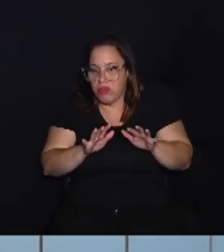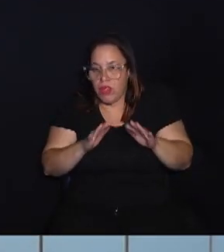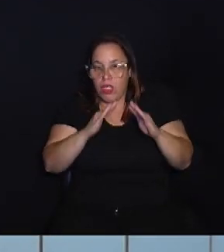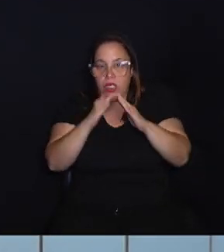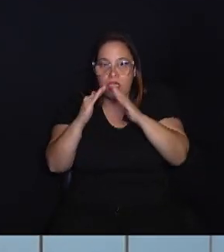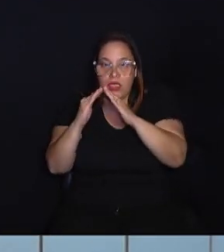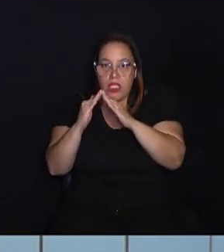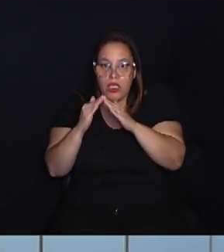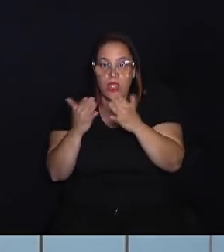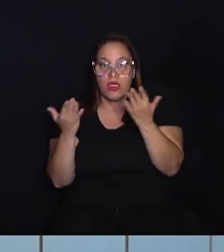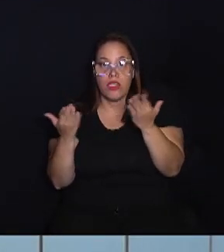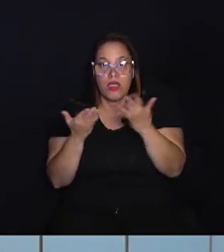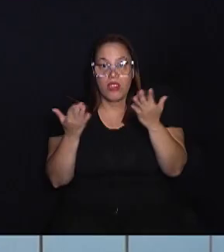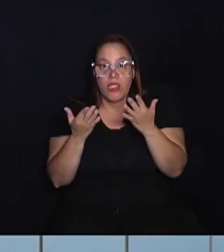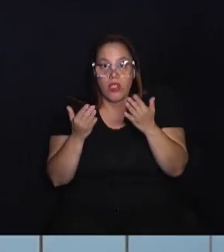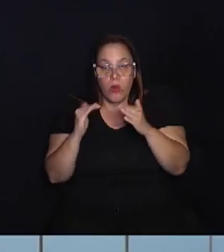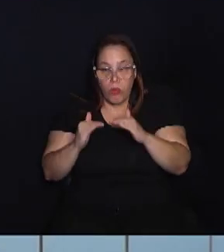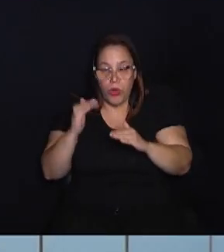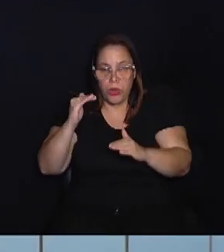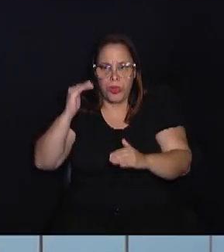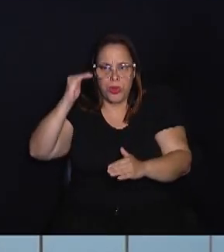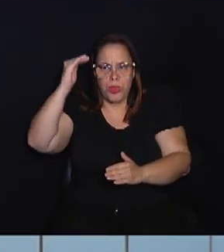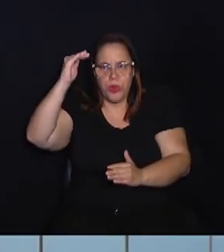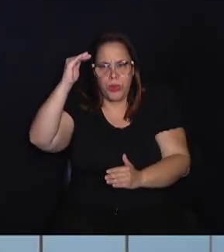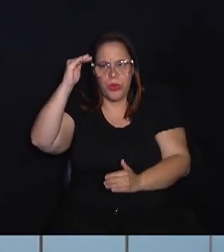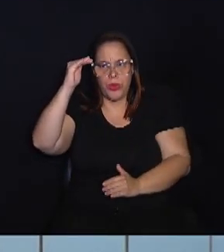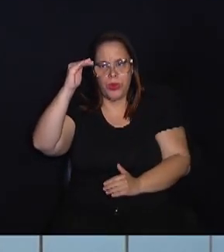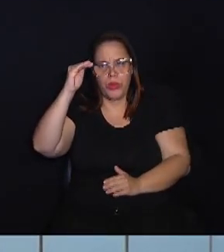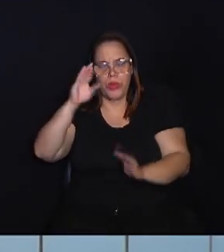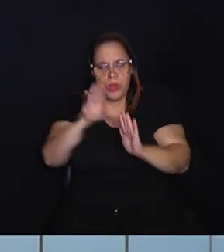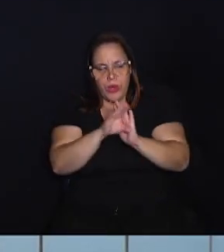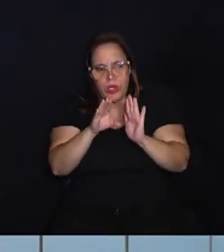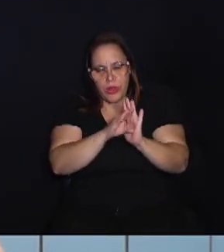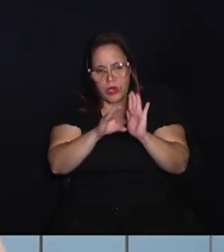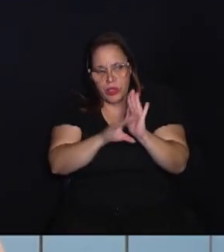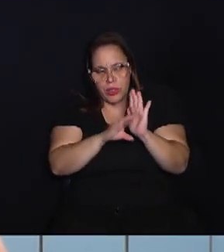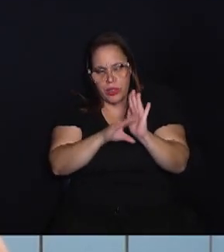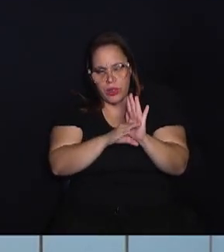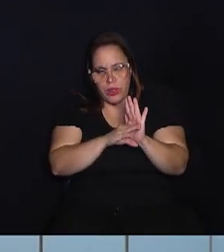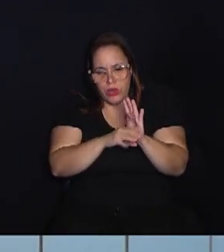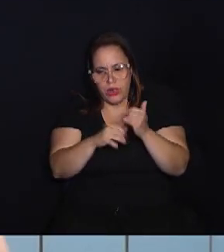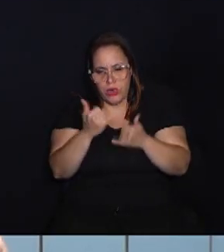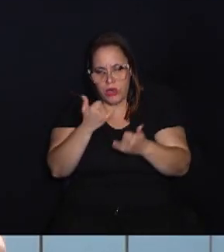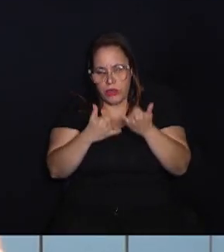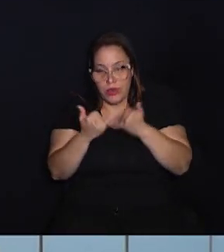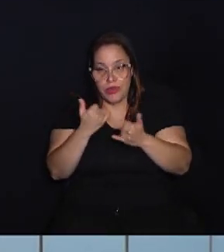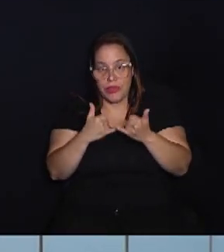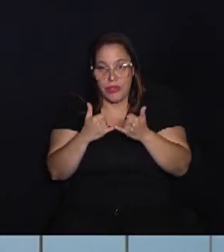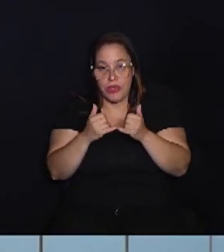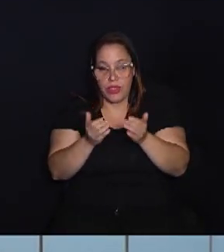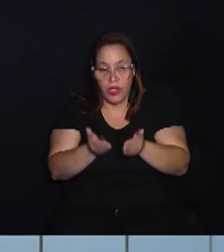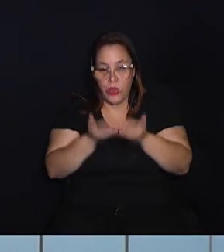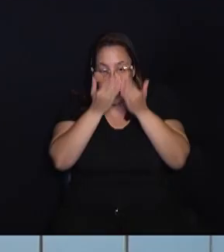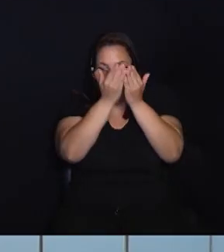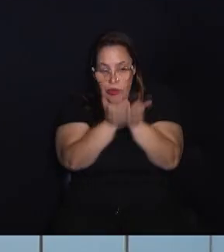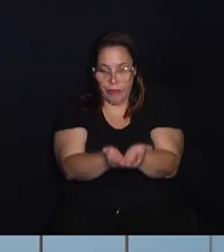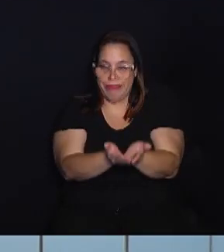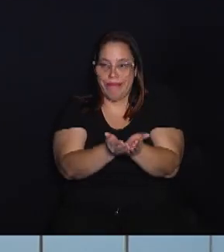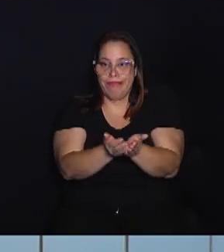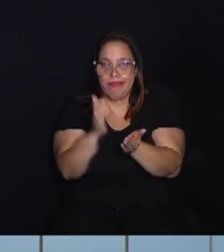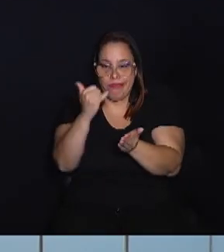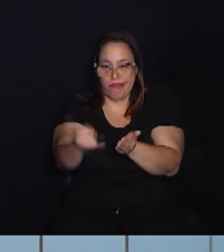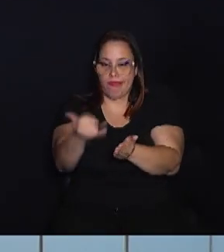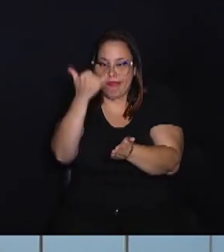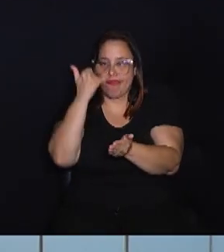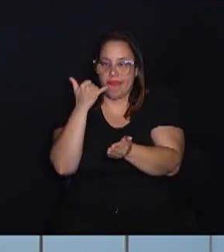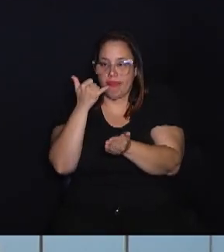residencial. Hoje isso evoluiu, né? Esses programas, os jogos estão na palma da mão, no celular,